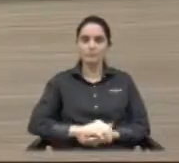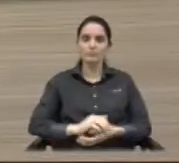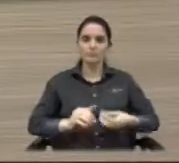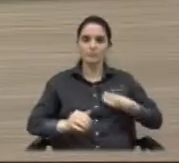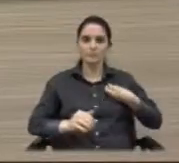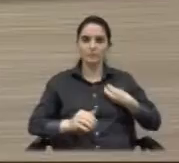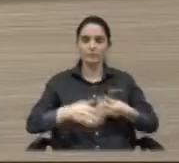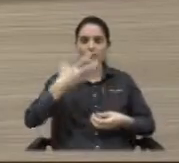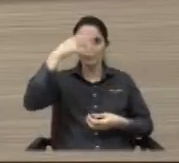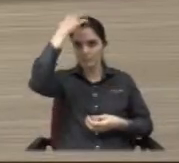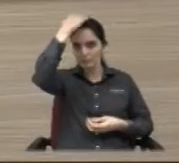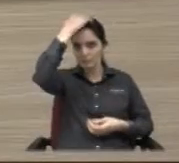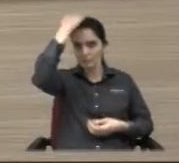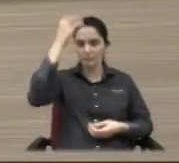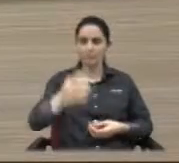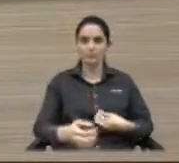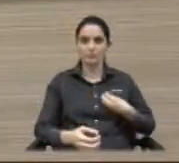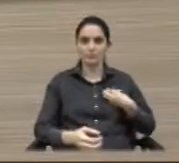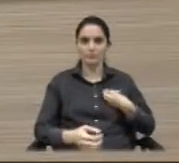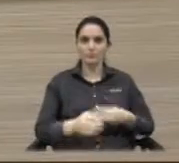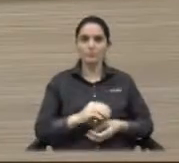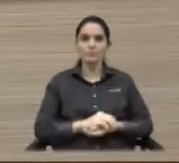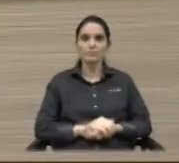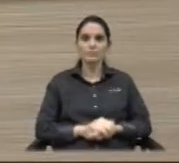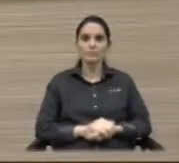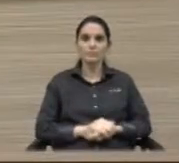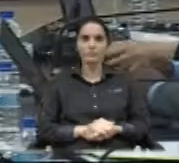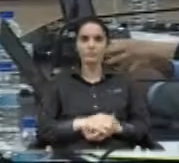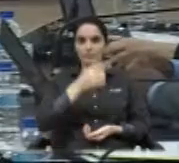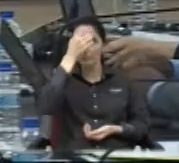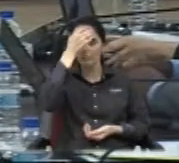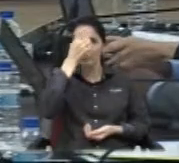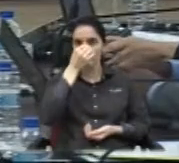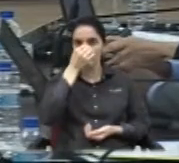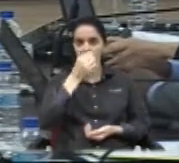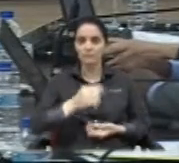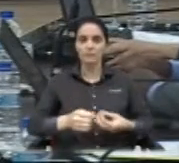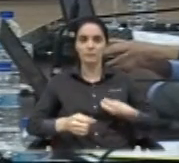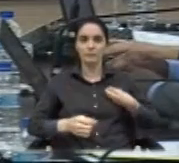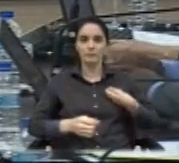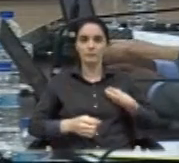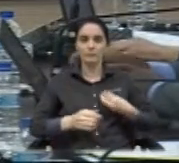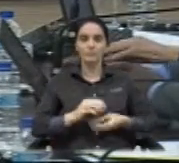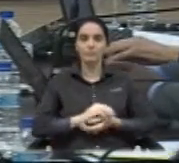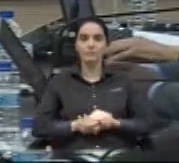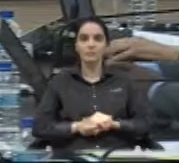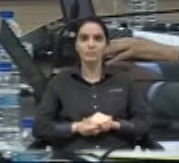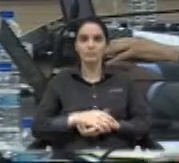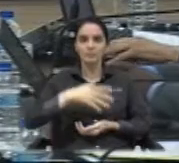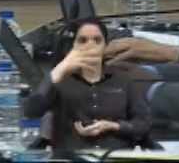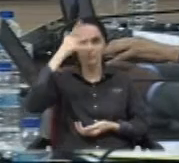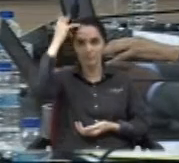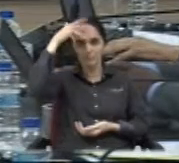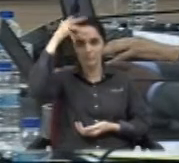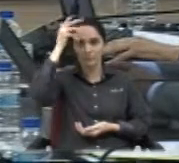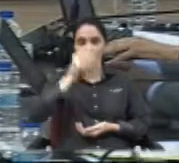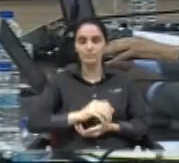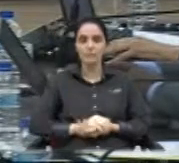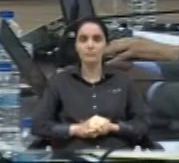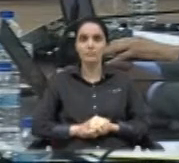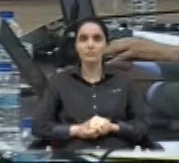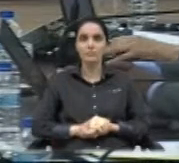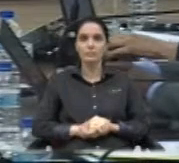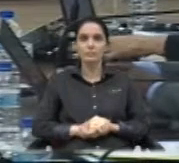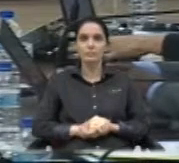Presente. Darcy Reis. Presente. Edivaldo Soares Antunes. Presente, excelência. Érica Tanque.